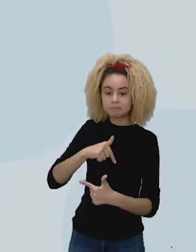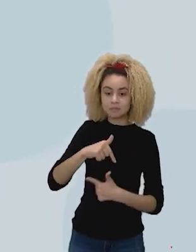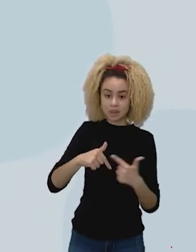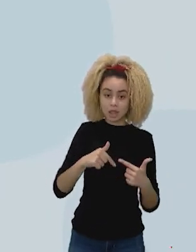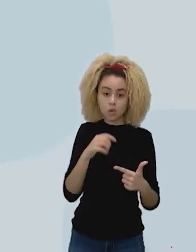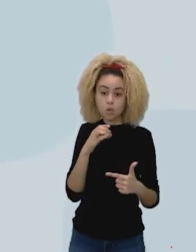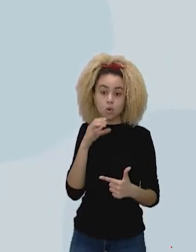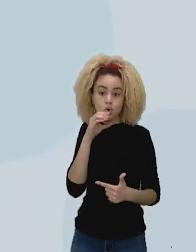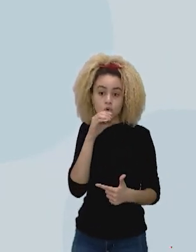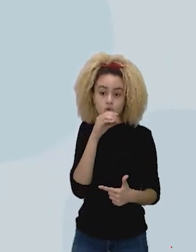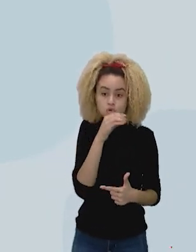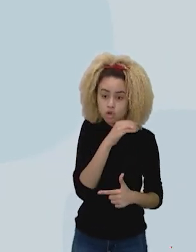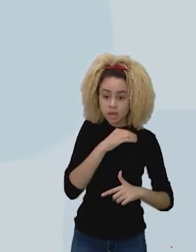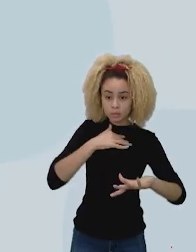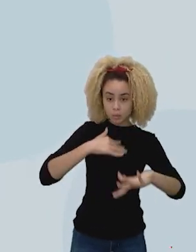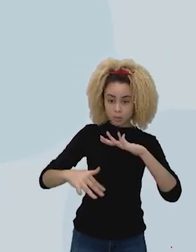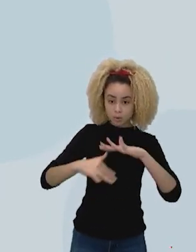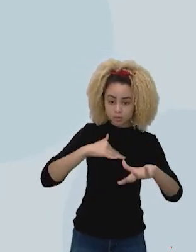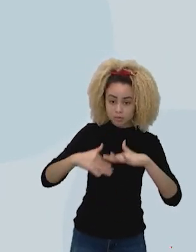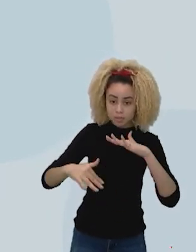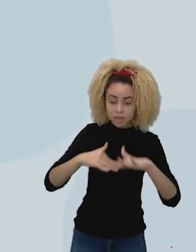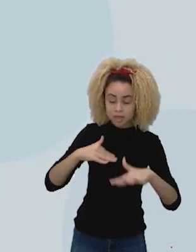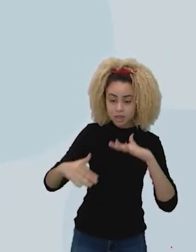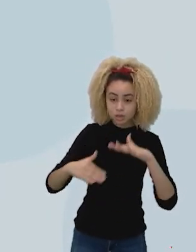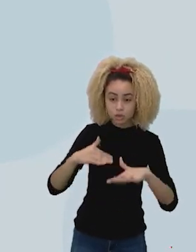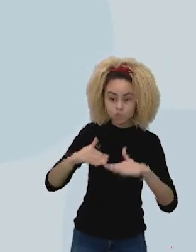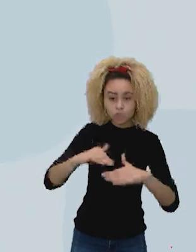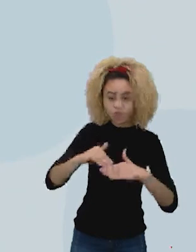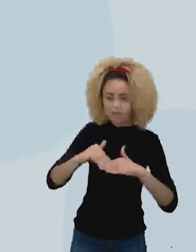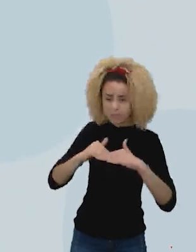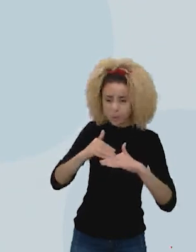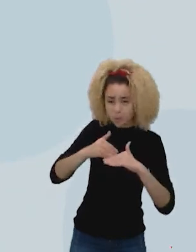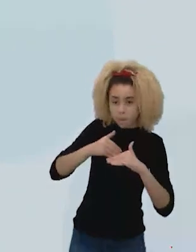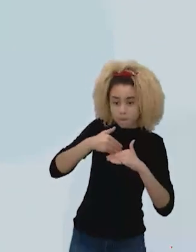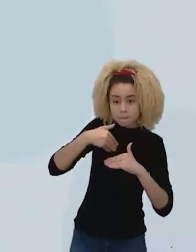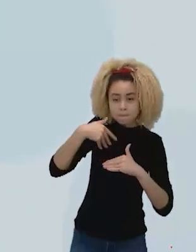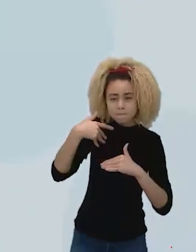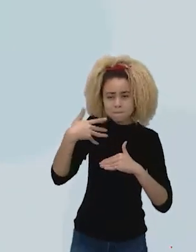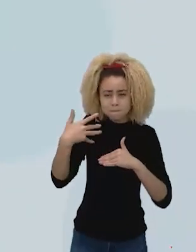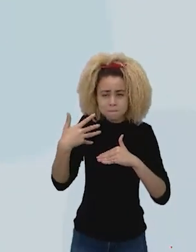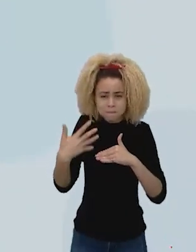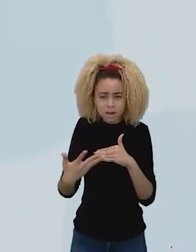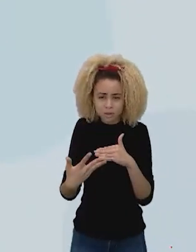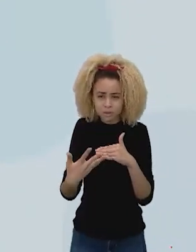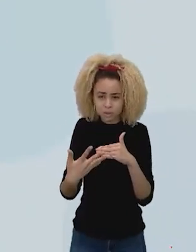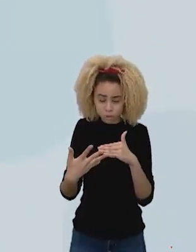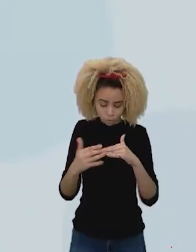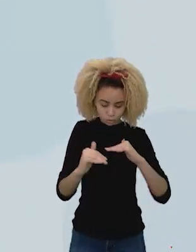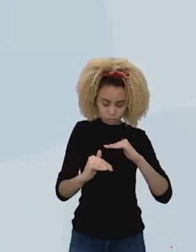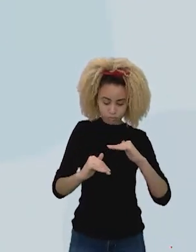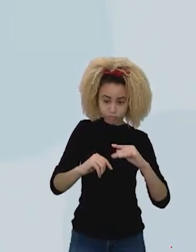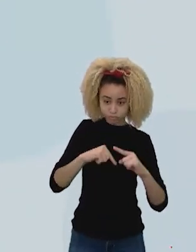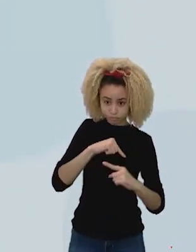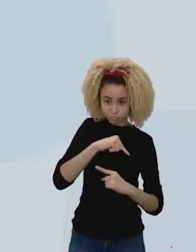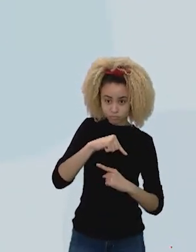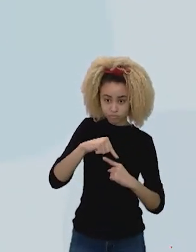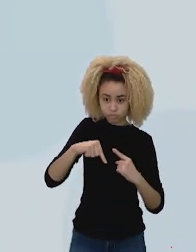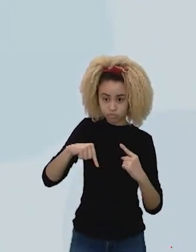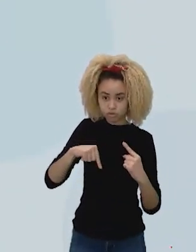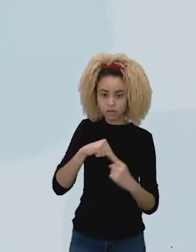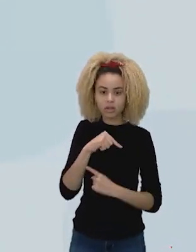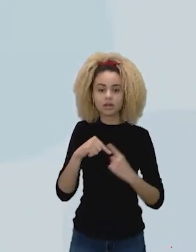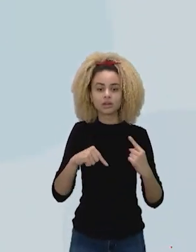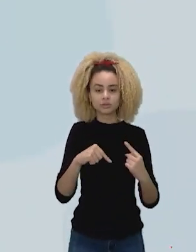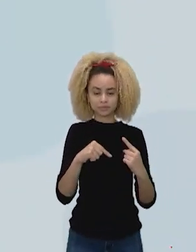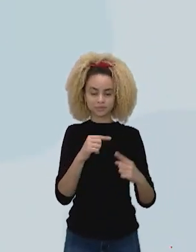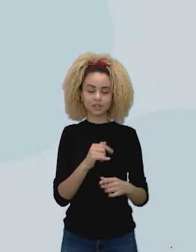gero movimento e jogo fora, eu deixo escapar alguma coisa que está no sistema. Vou repetir para te dar